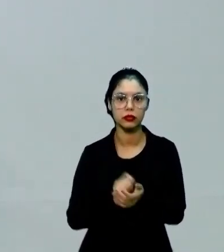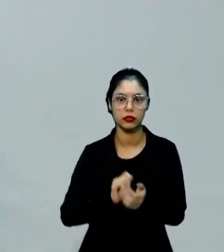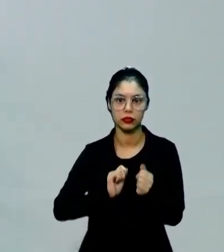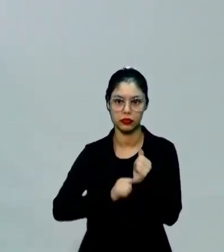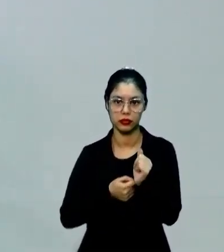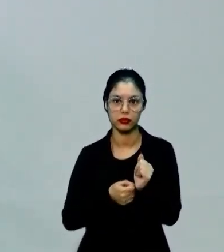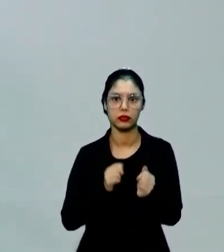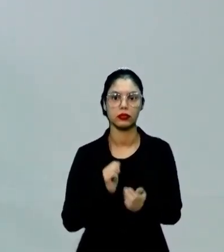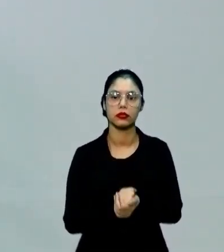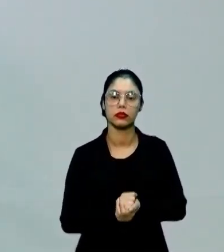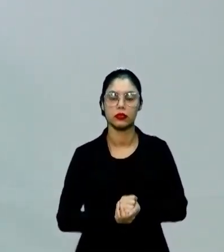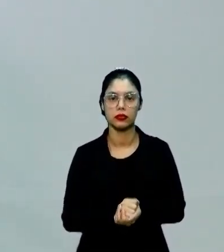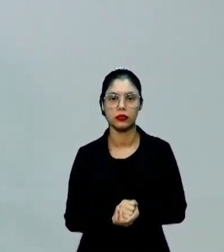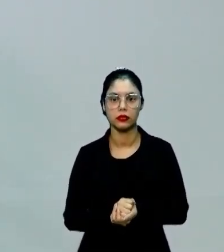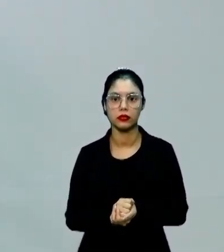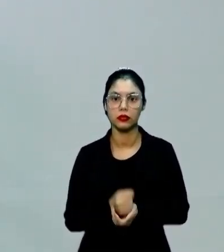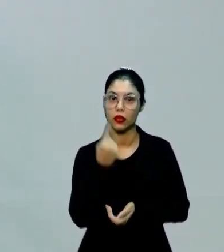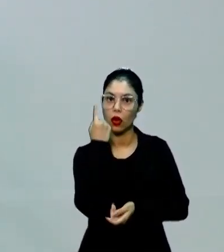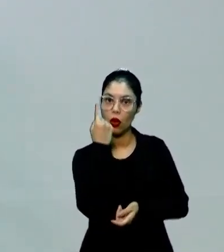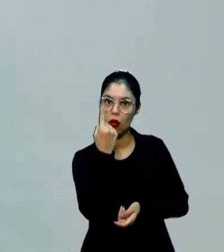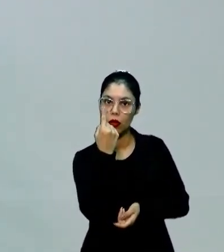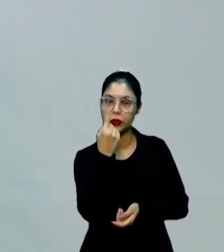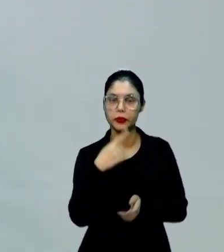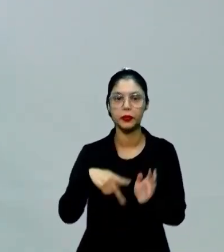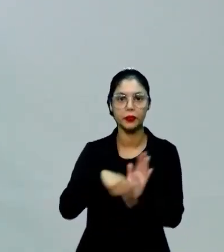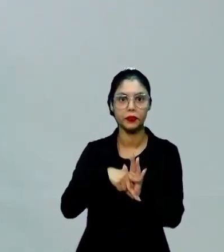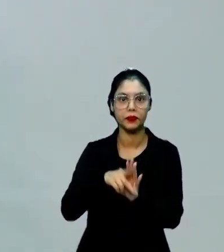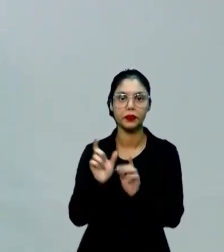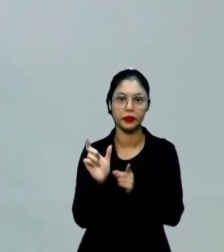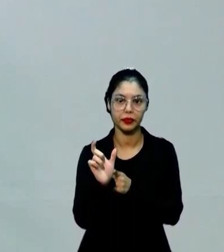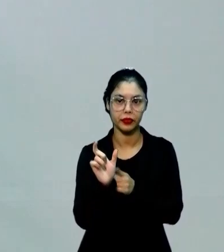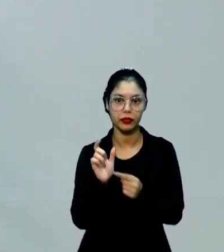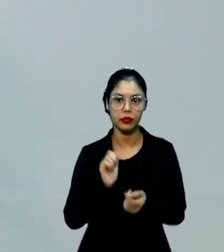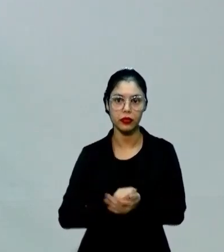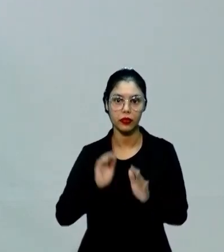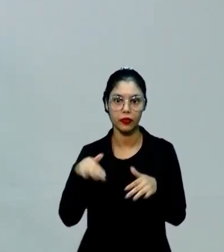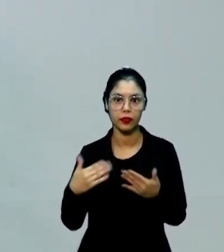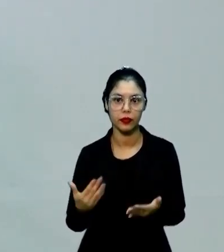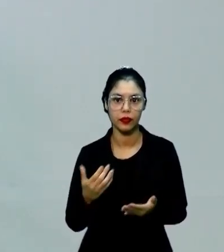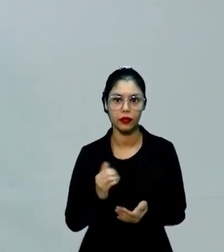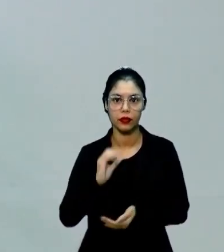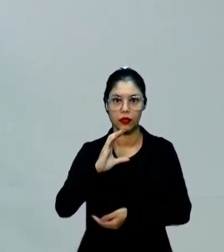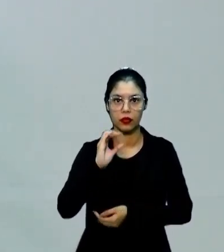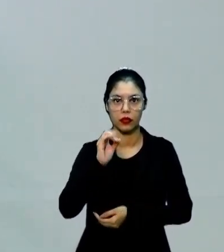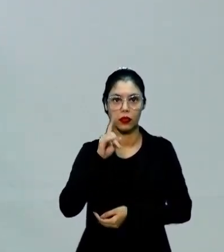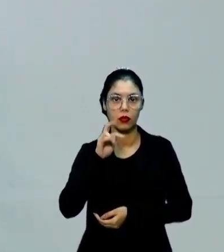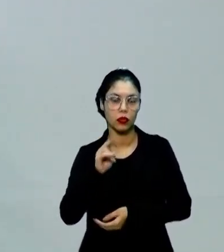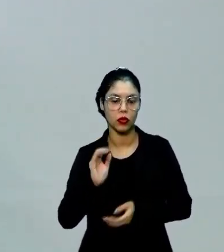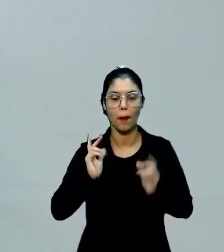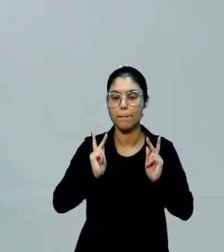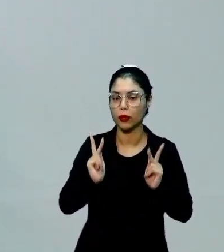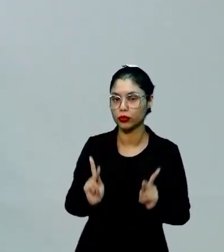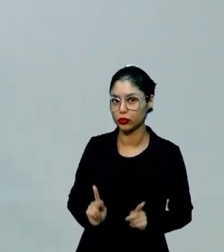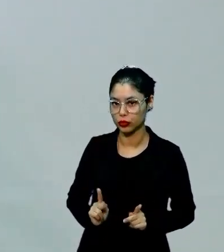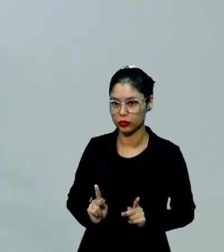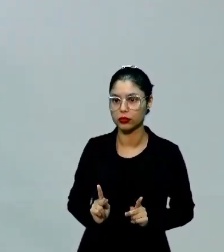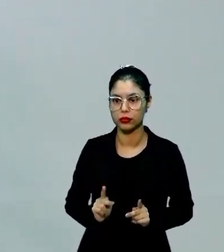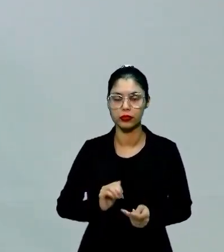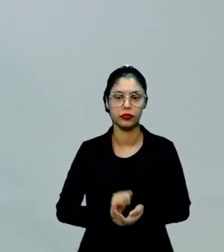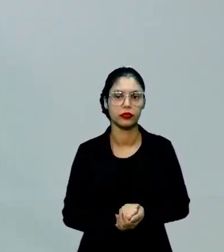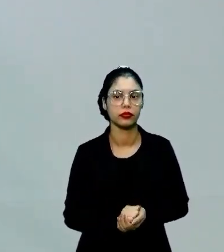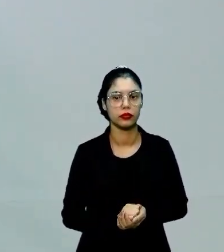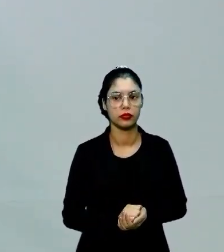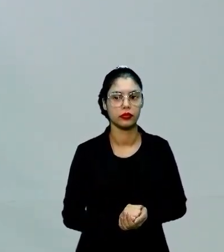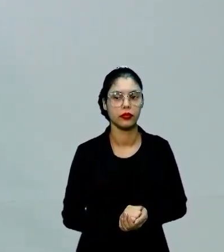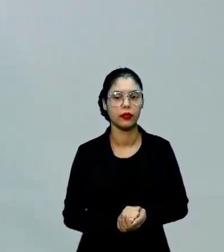para vocês? E uma dessas palavras-chave era qual? Conduta, comportamento. Porque você pode